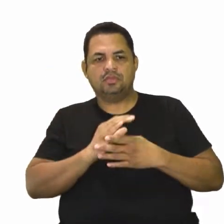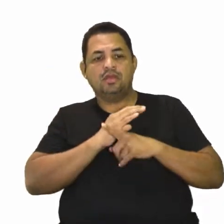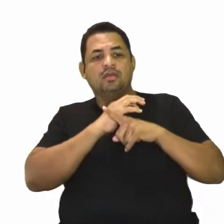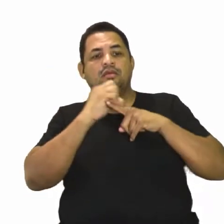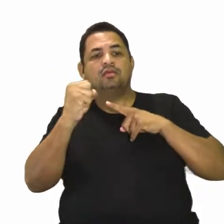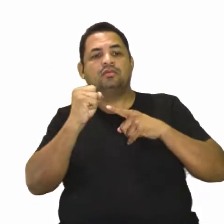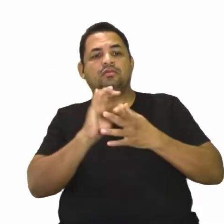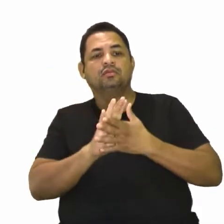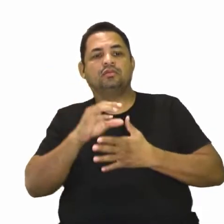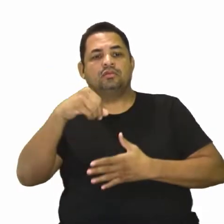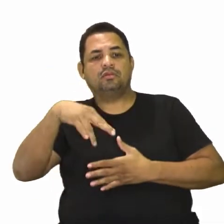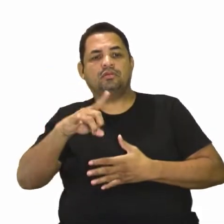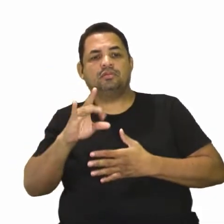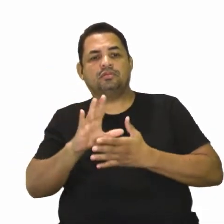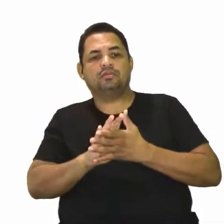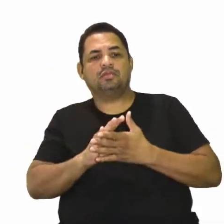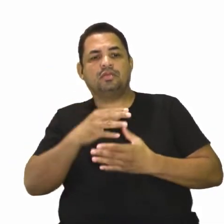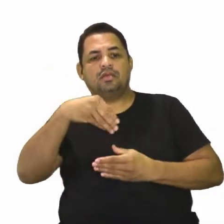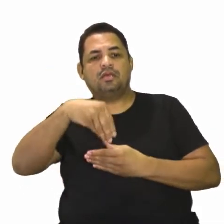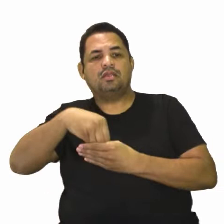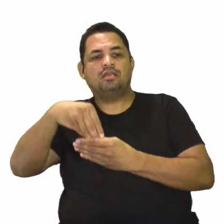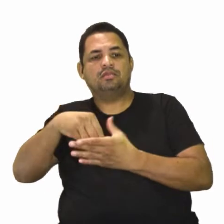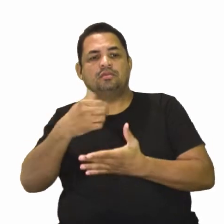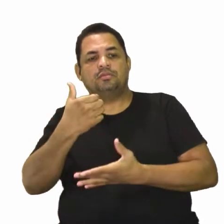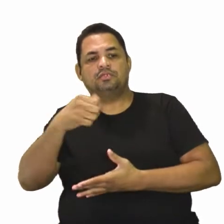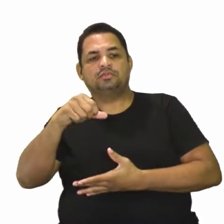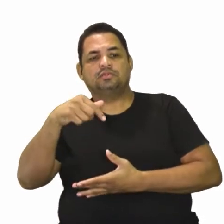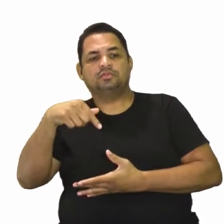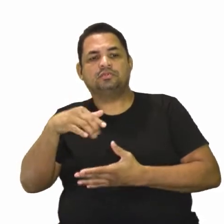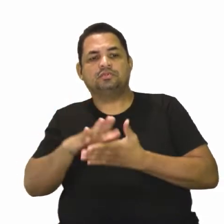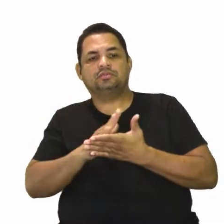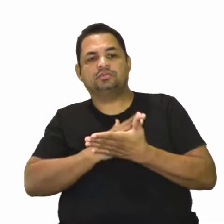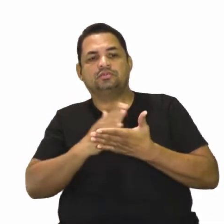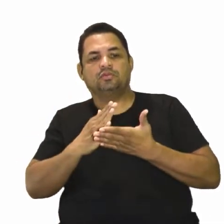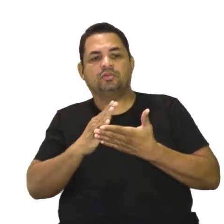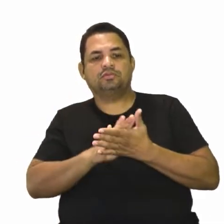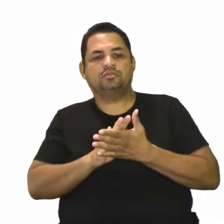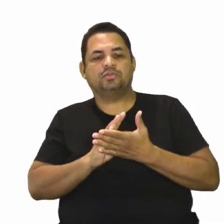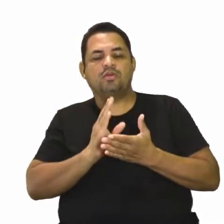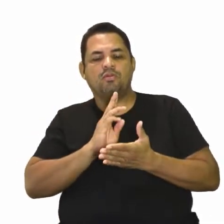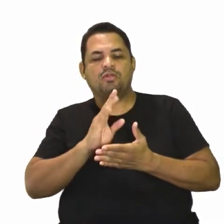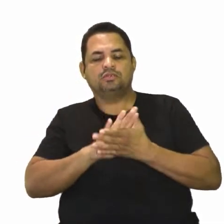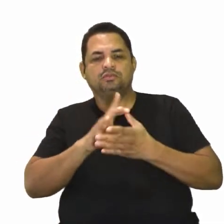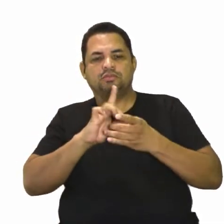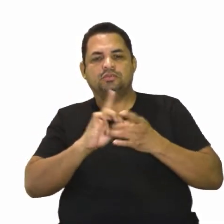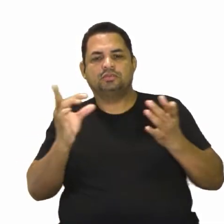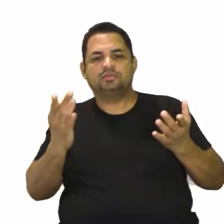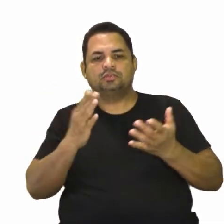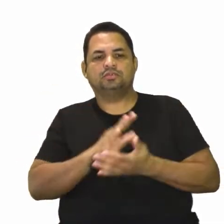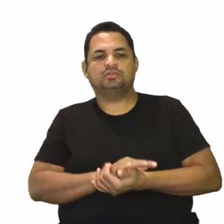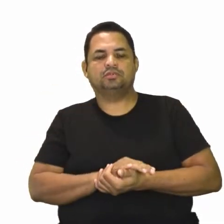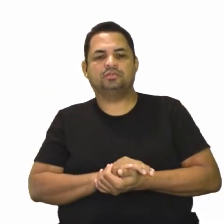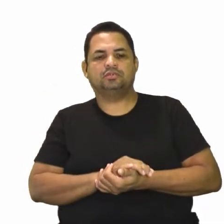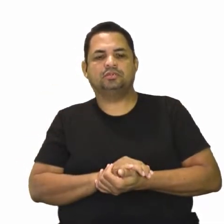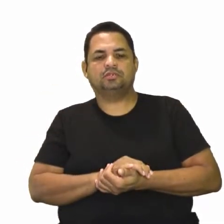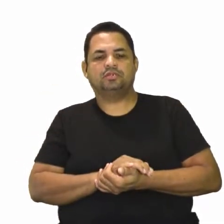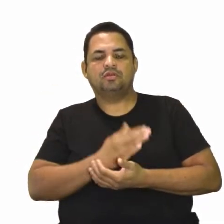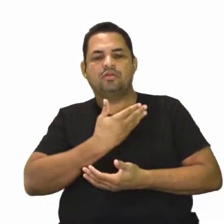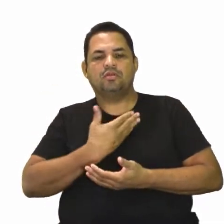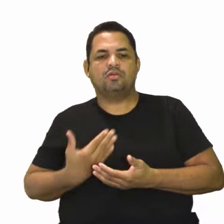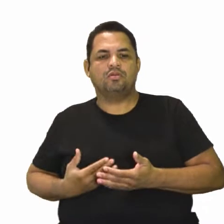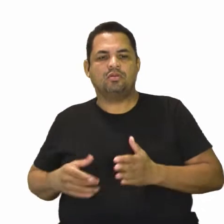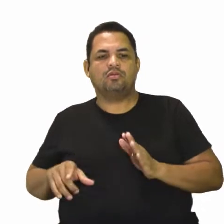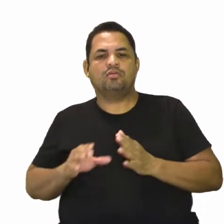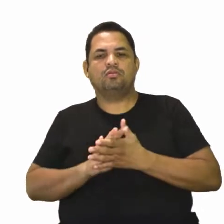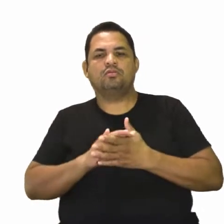MDB nas eleições de 1978 começa a acelerar o processo de redemocratização. É no governo de João Batista Figueiredo que